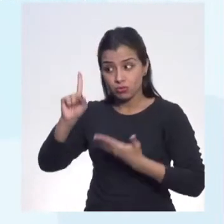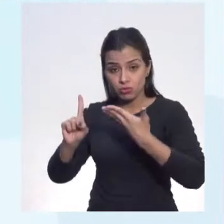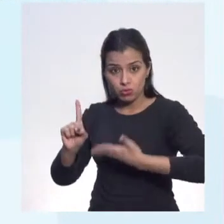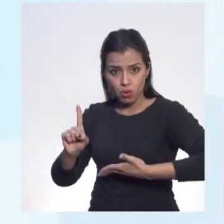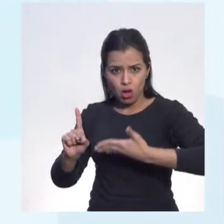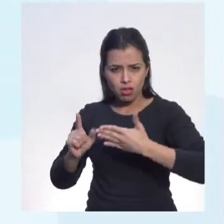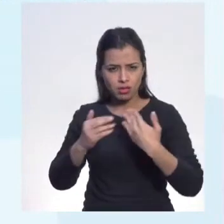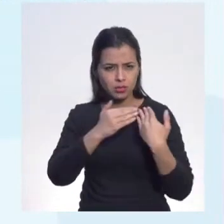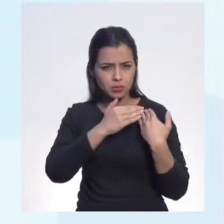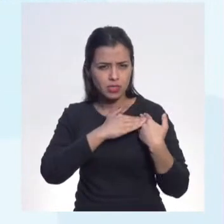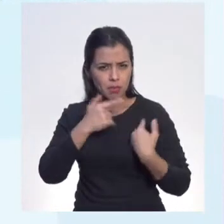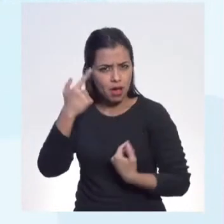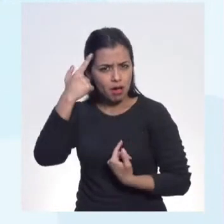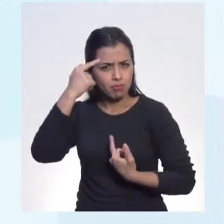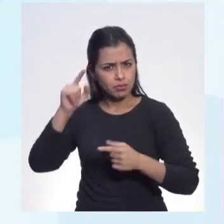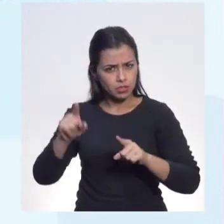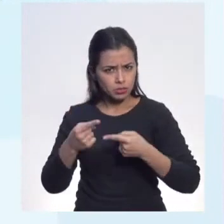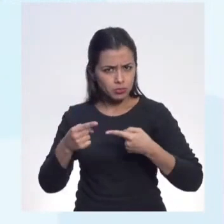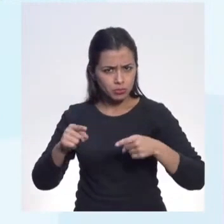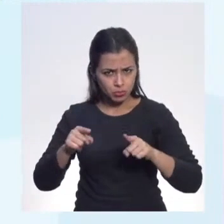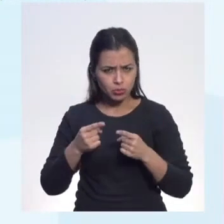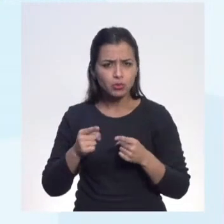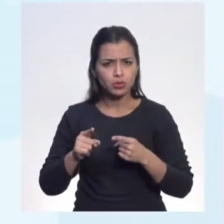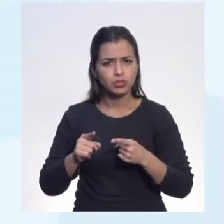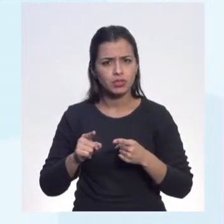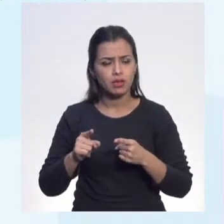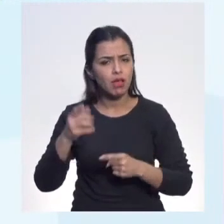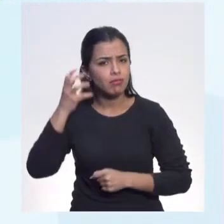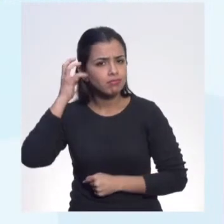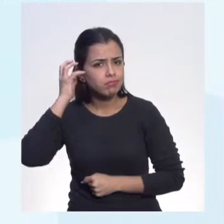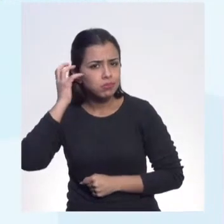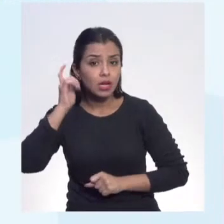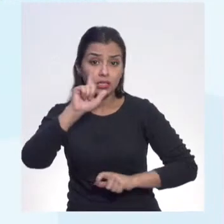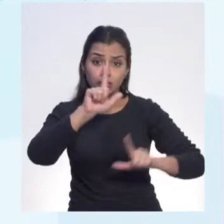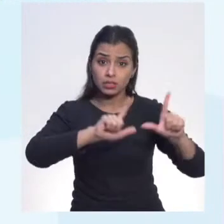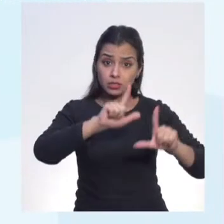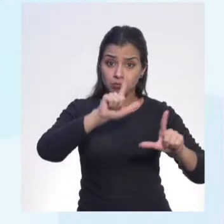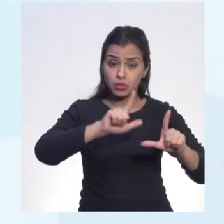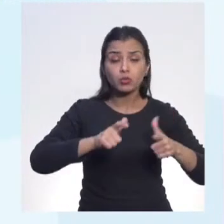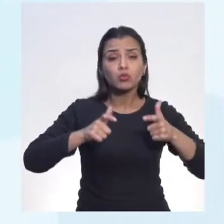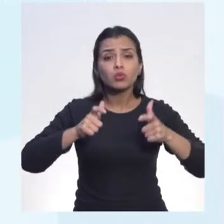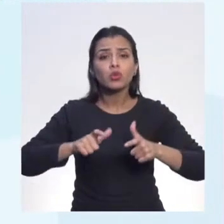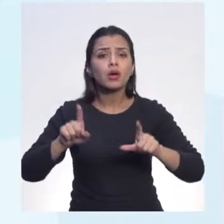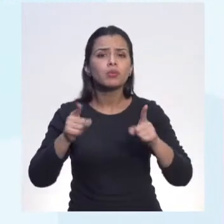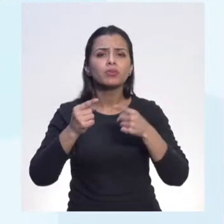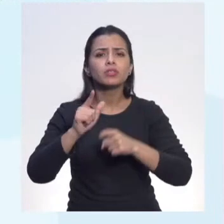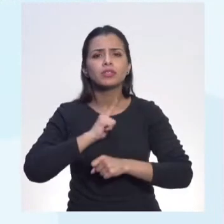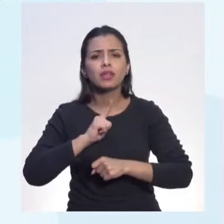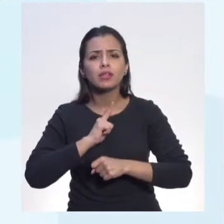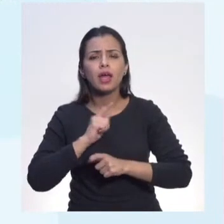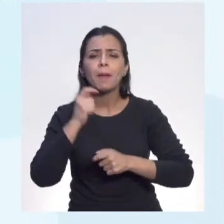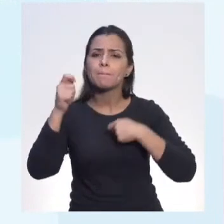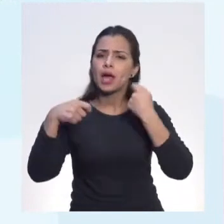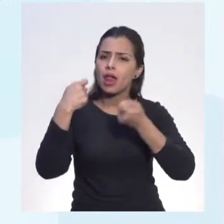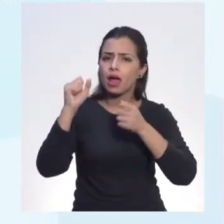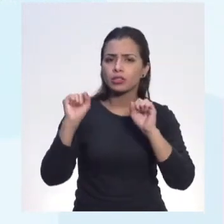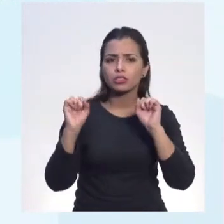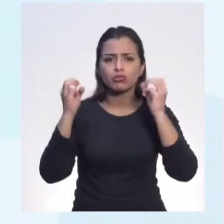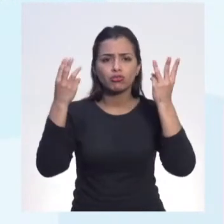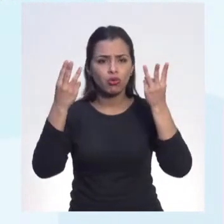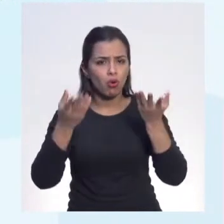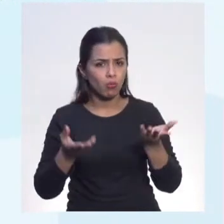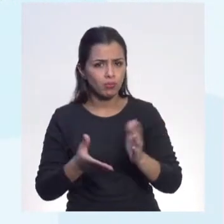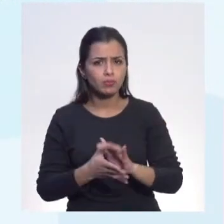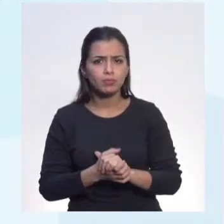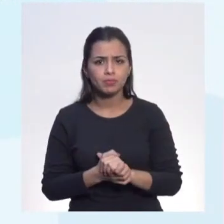música, muitas vezes de sua autoria, no rádio, na televisão, em qualquer local onde se ouça música, baladas, shows, etc. O uso da